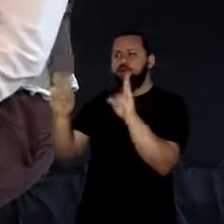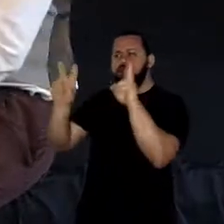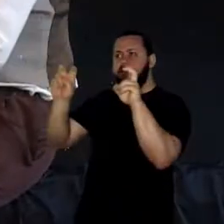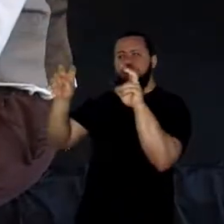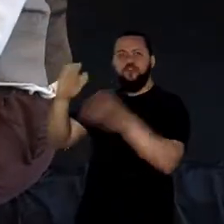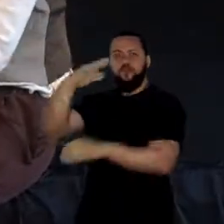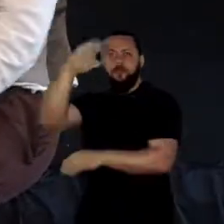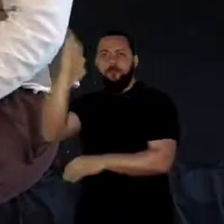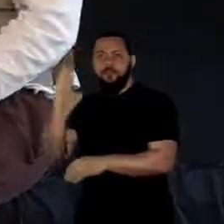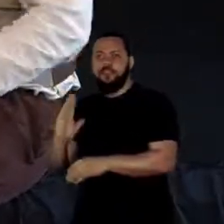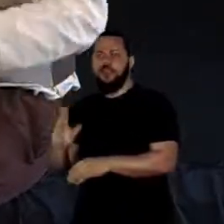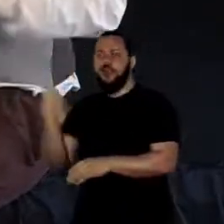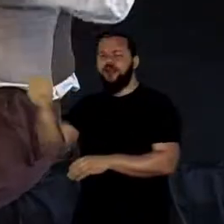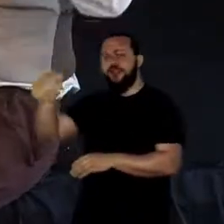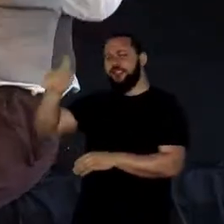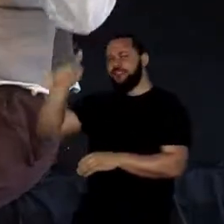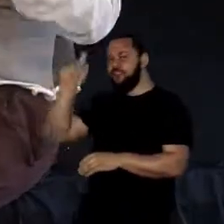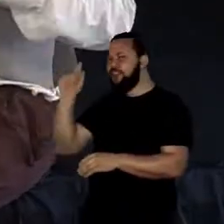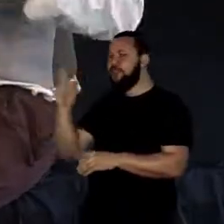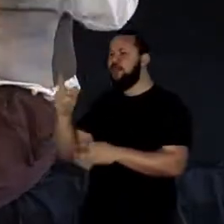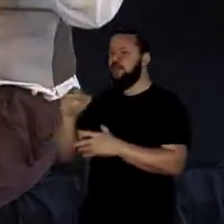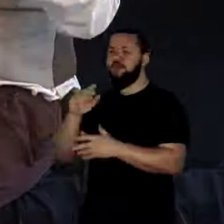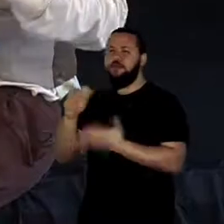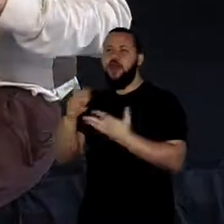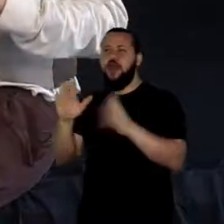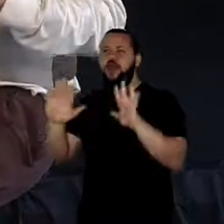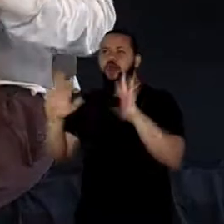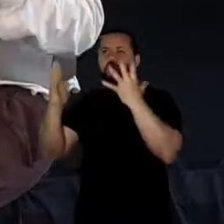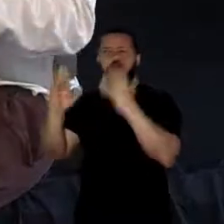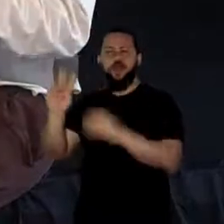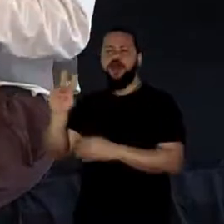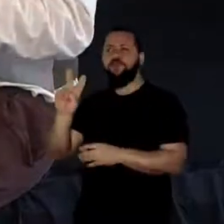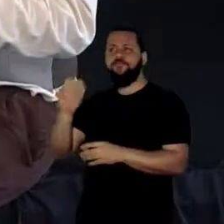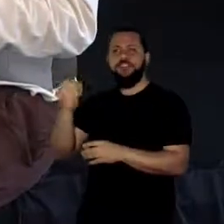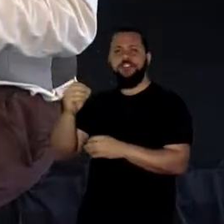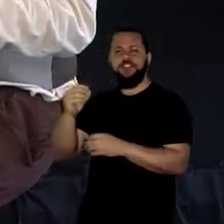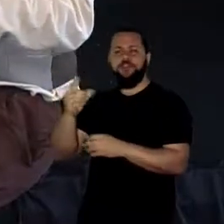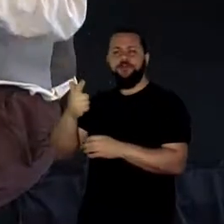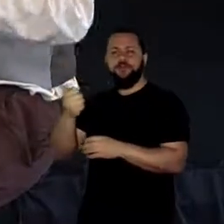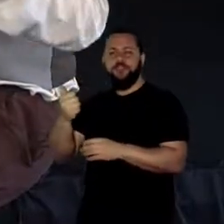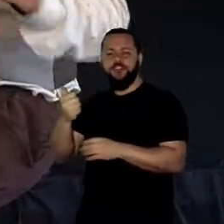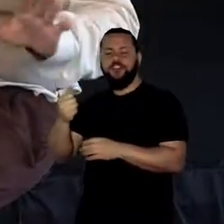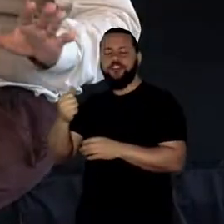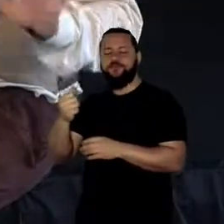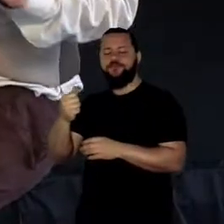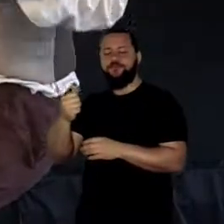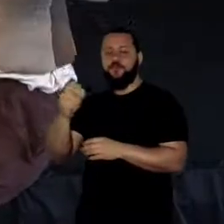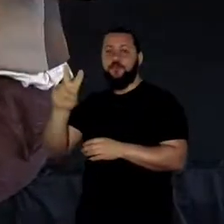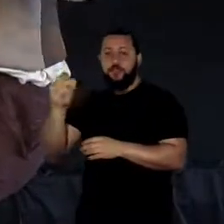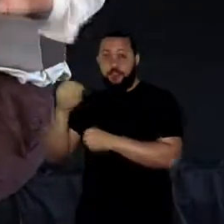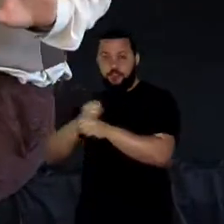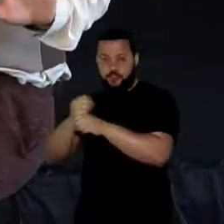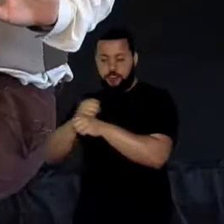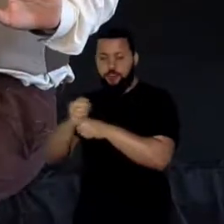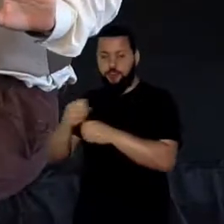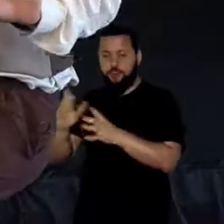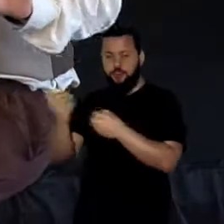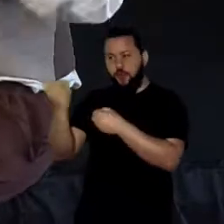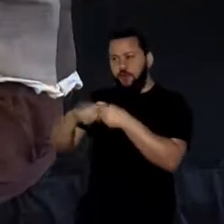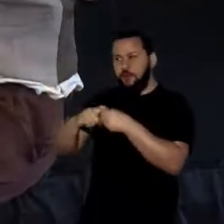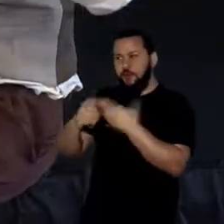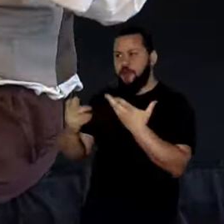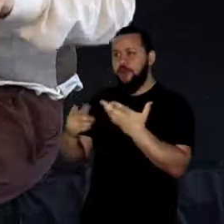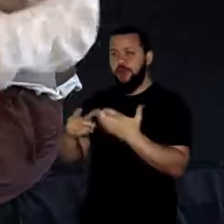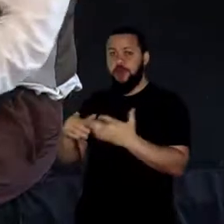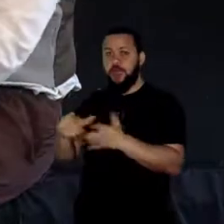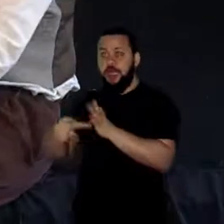comemoração aos 20 anos da companhia. Porque a gente sempre trabalhou com vários tipos de bonecos, mas nunca tinha trabalhado com luva, nem marionete. A marionete ainda não me arrisco, né?